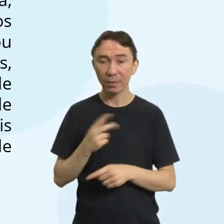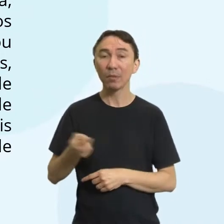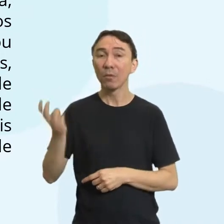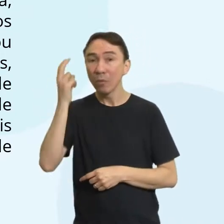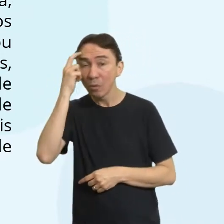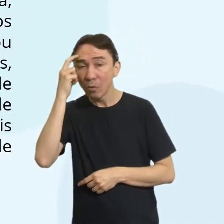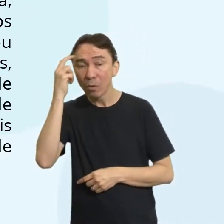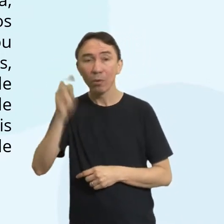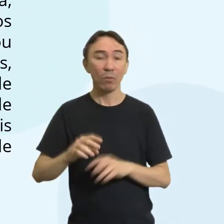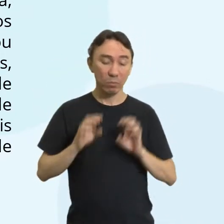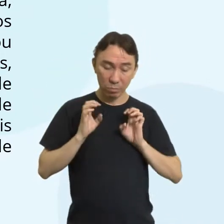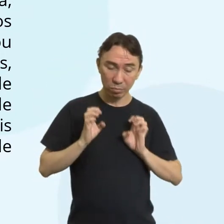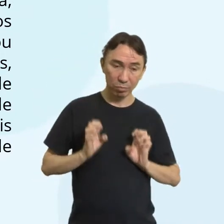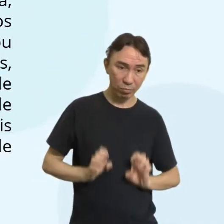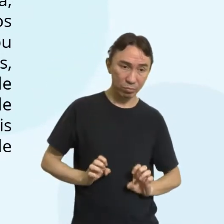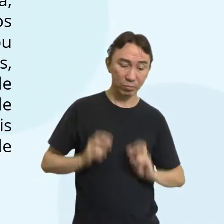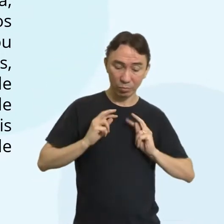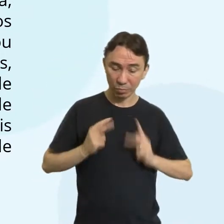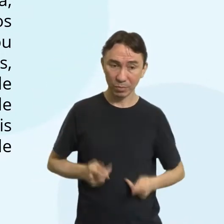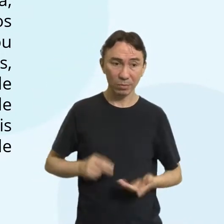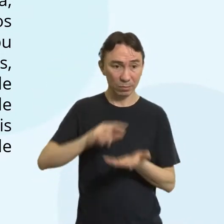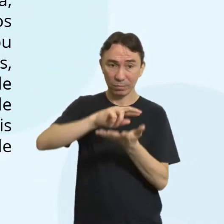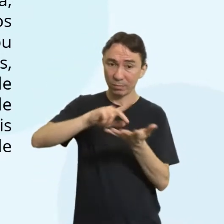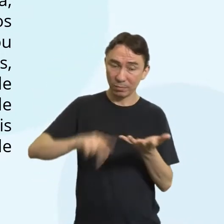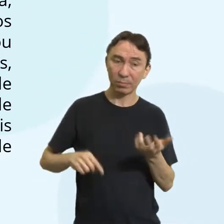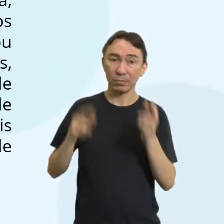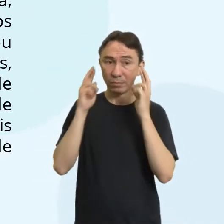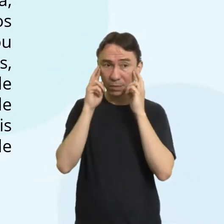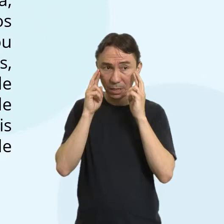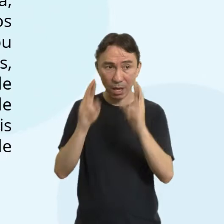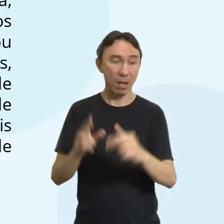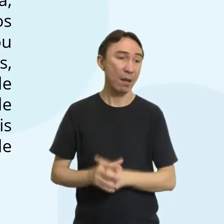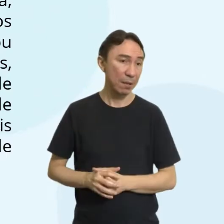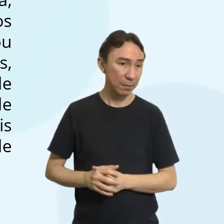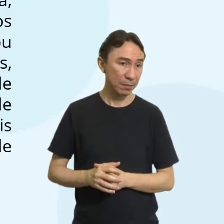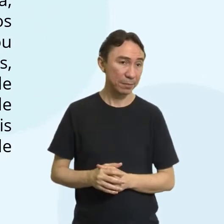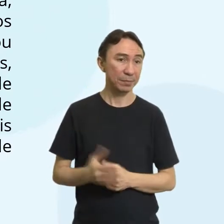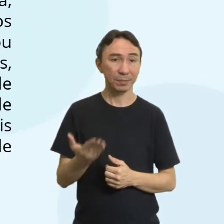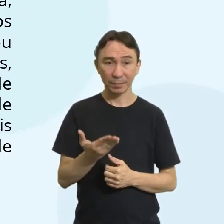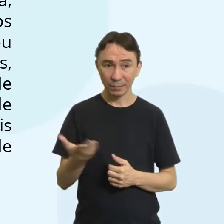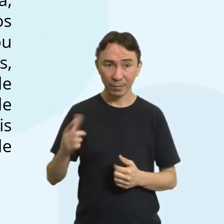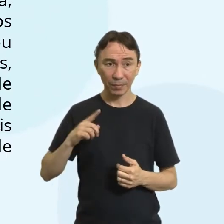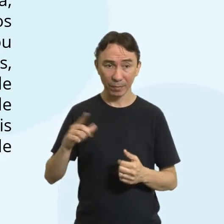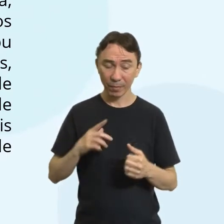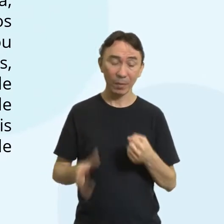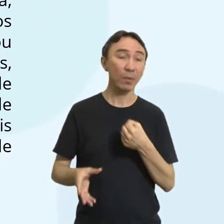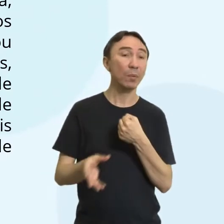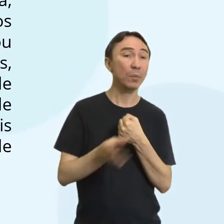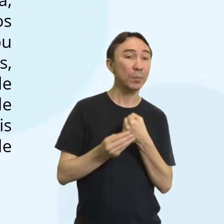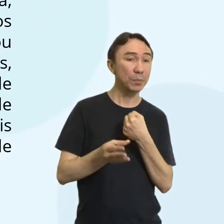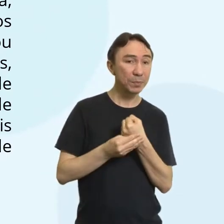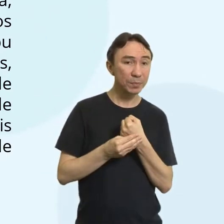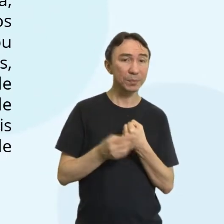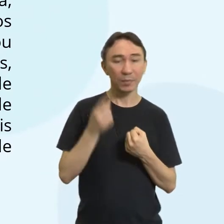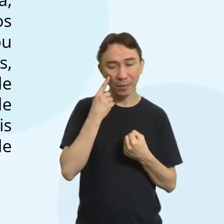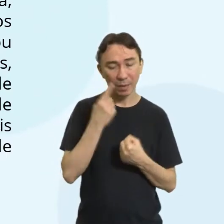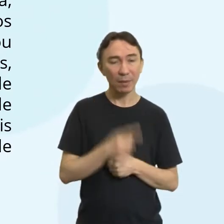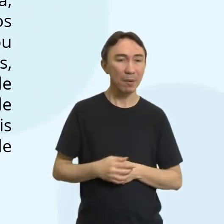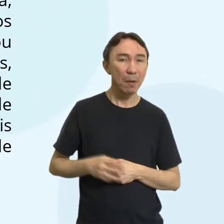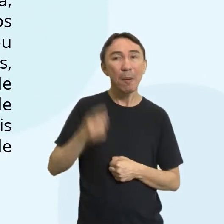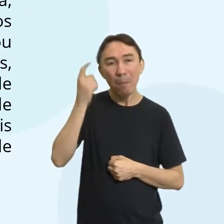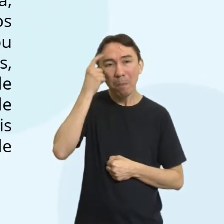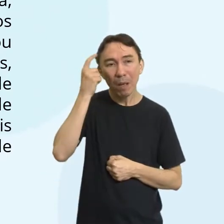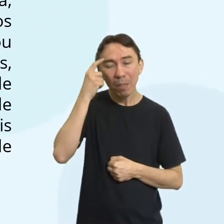e humana. Objetos de conhecimento, evolução conceito de espécie e evolução da espécie,